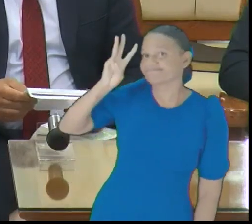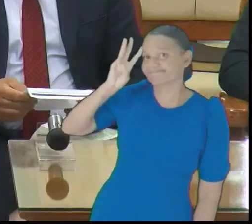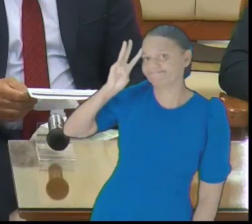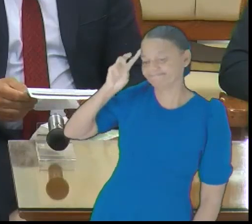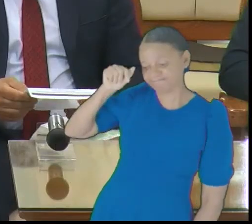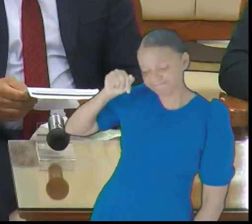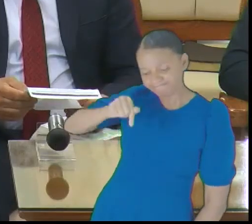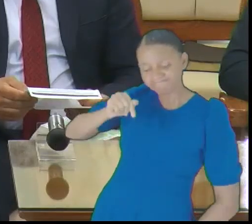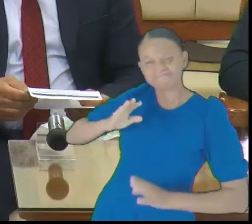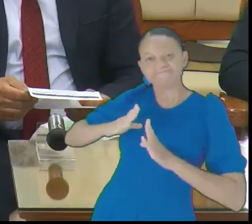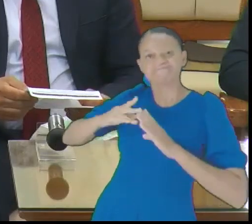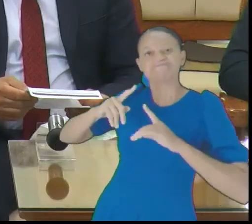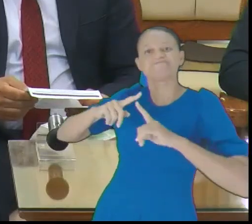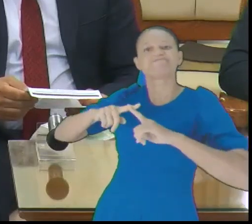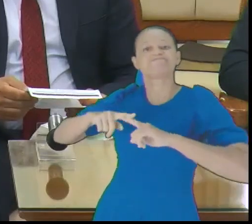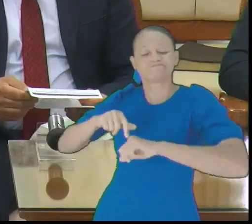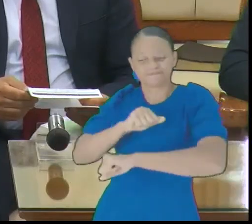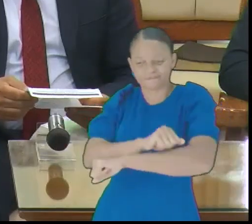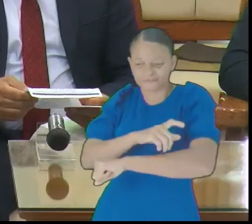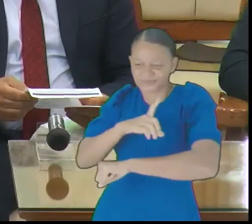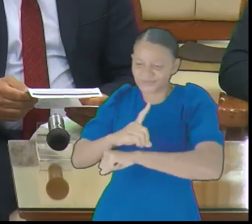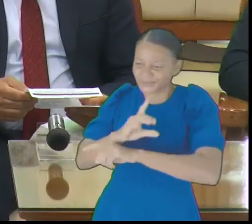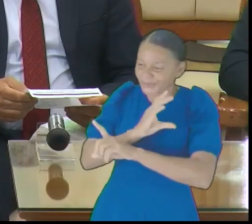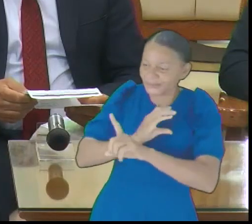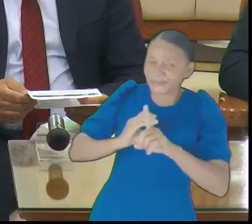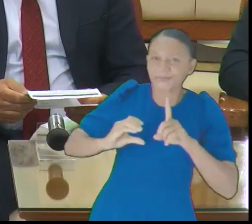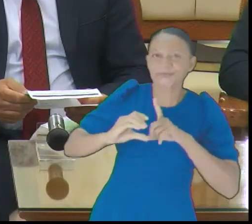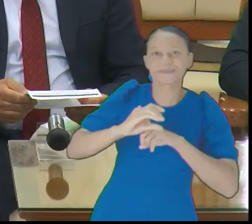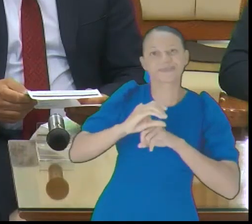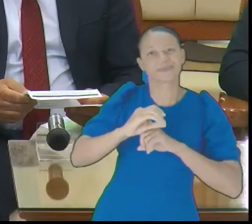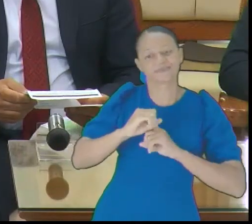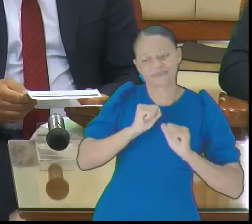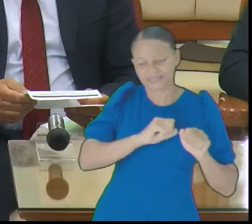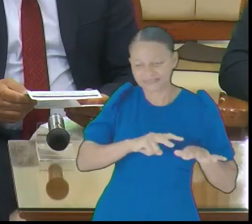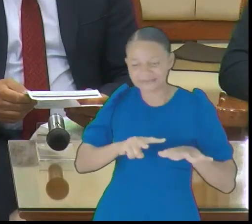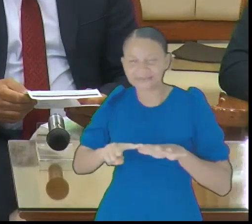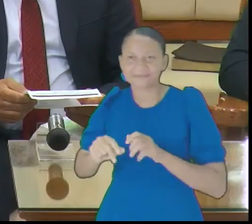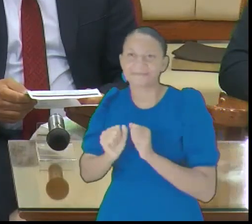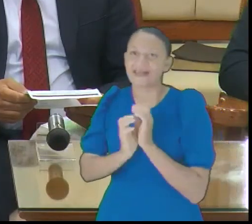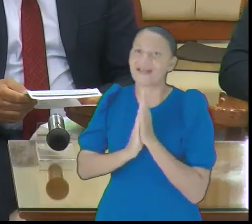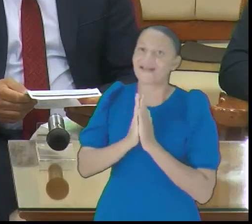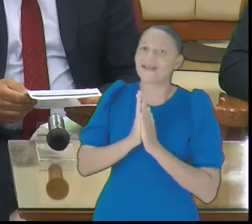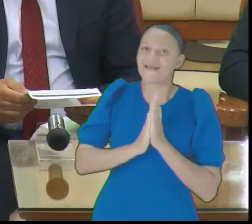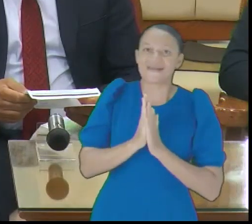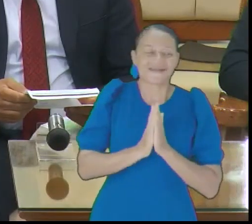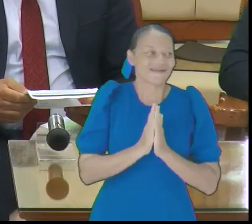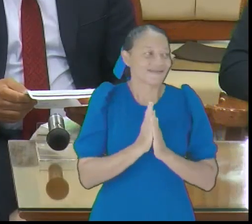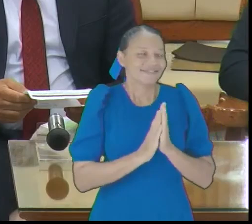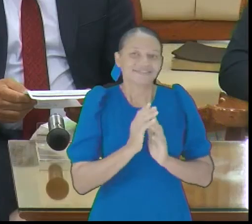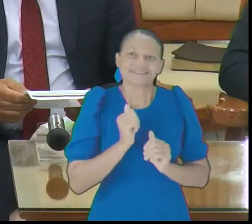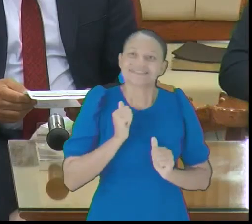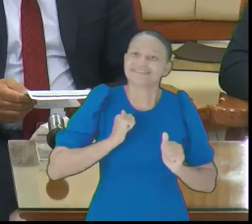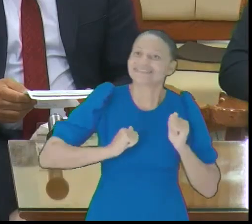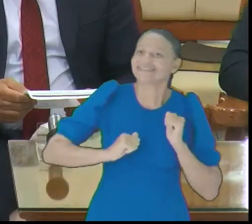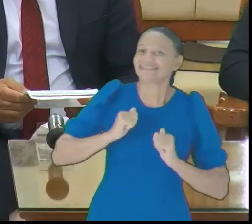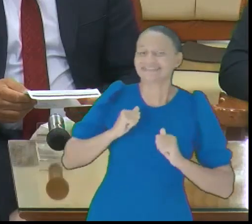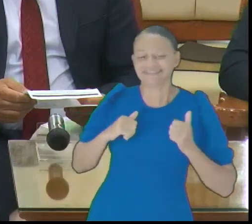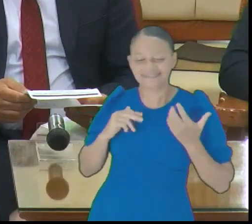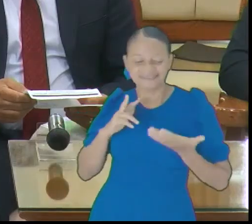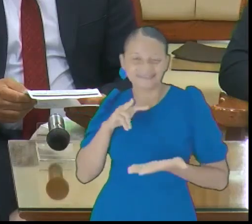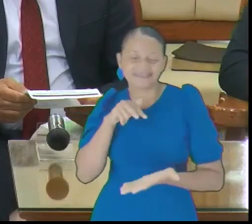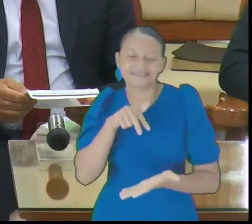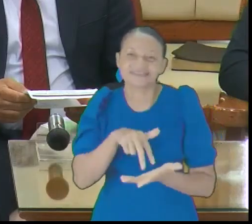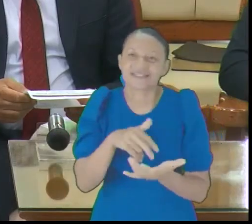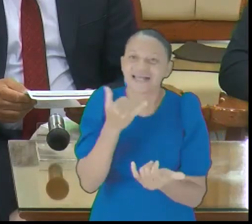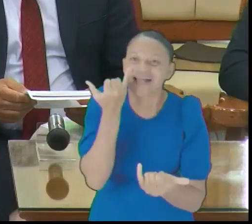Aquele culto em que nós passamos a semana inteira na expectativa de chegarmos aqui